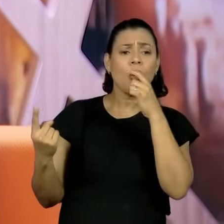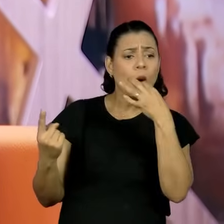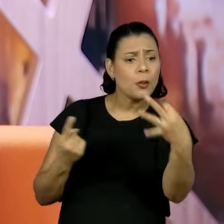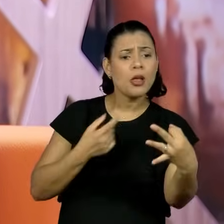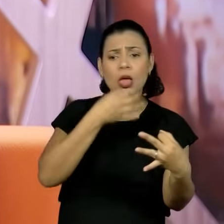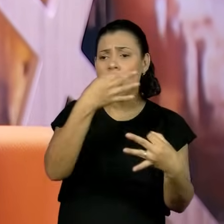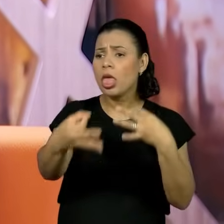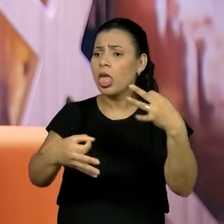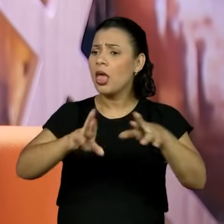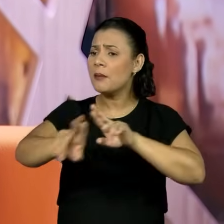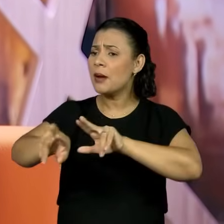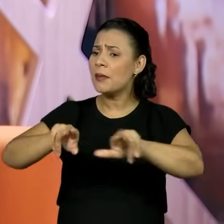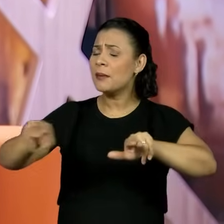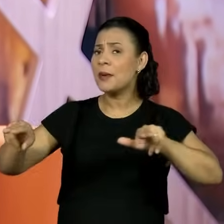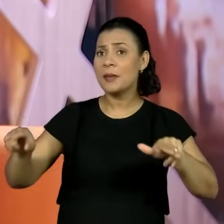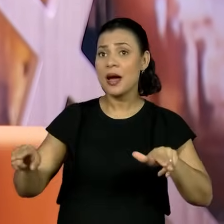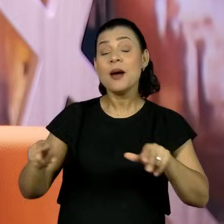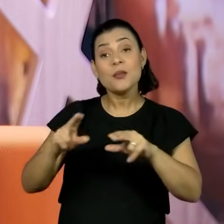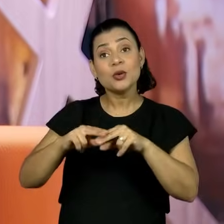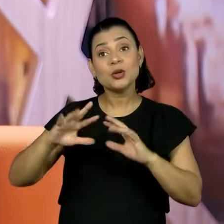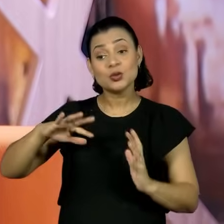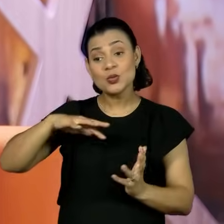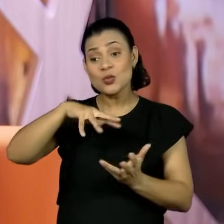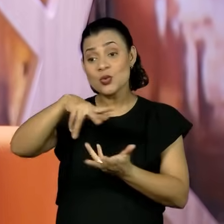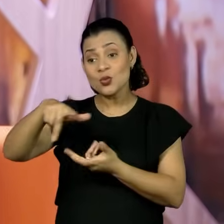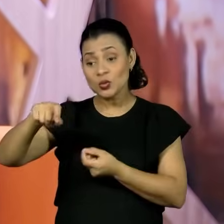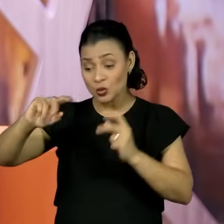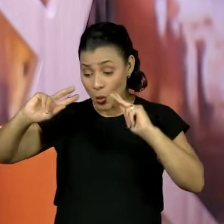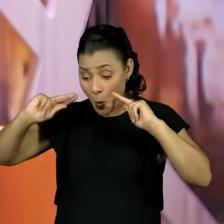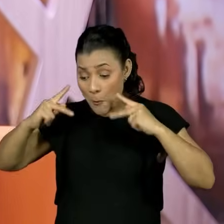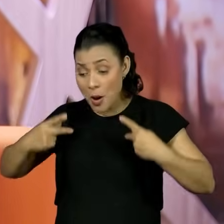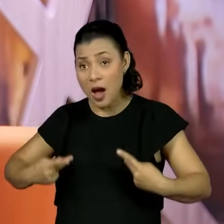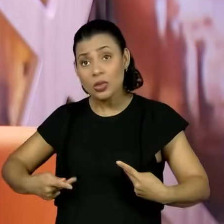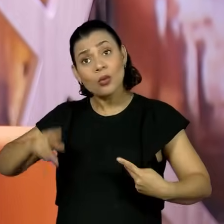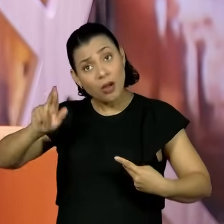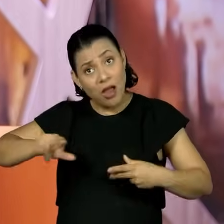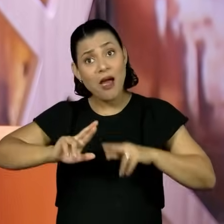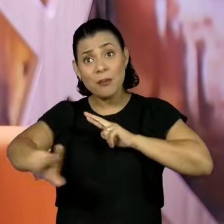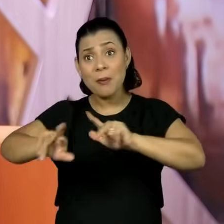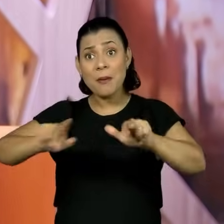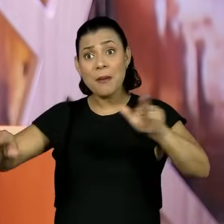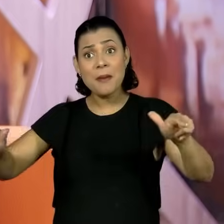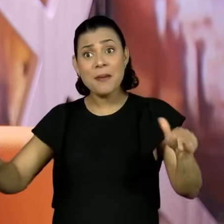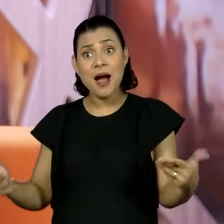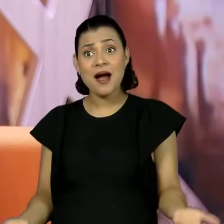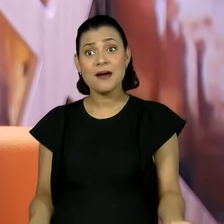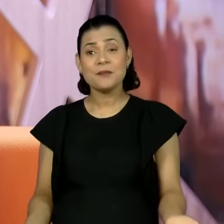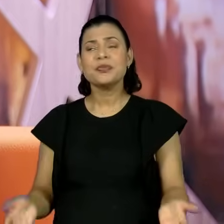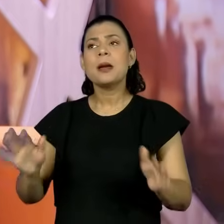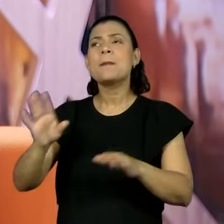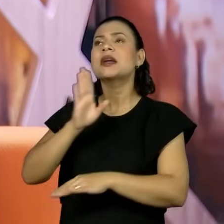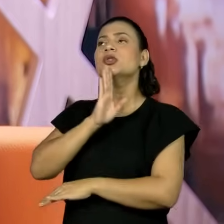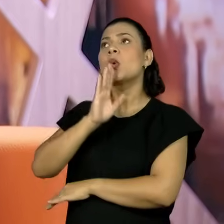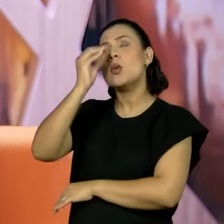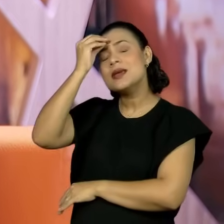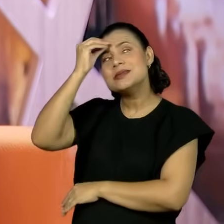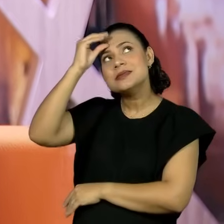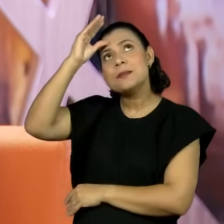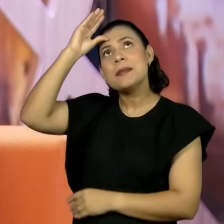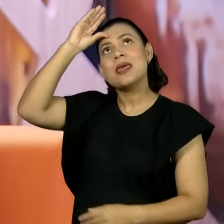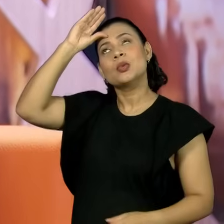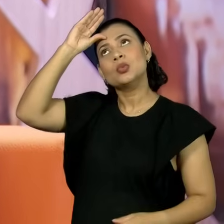de humanidade, por definição, ela é diversa, ela é plural. Mas quando a gente pensa o conhecimento, o